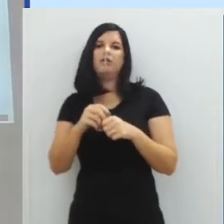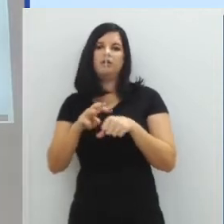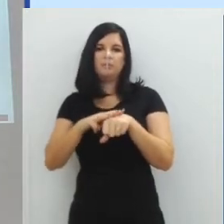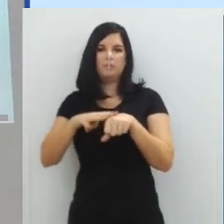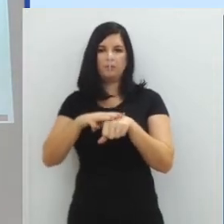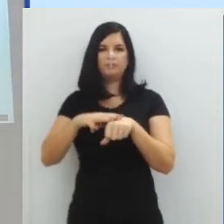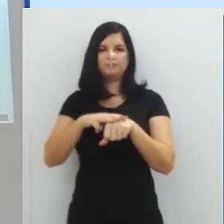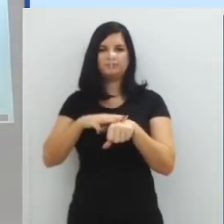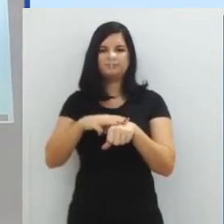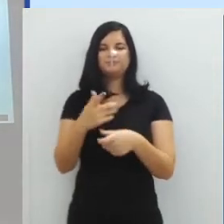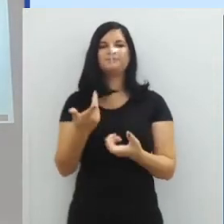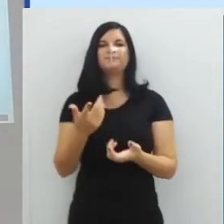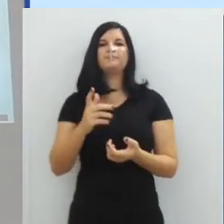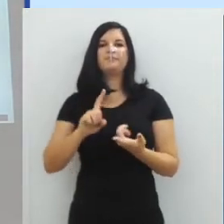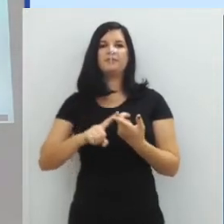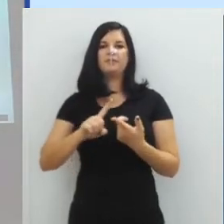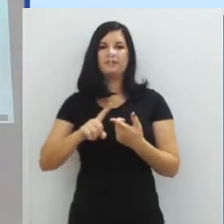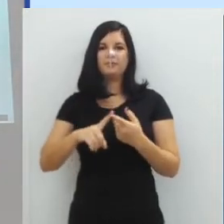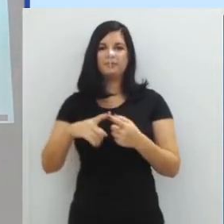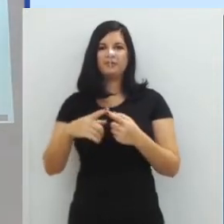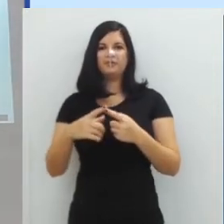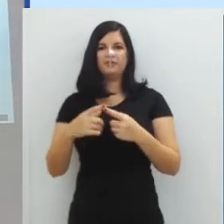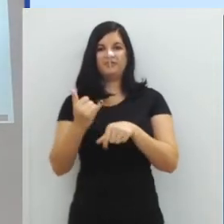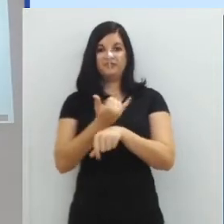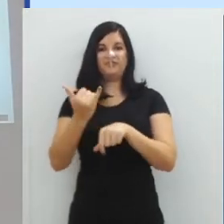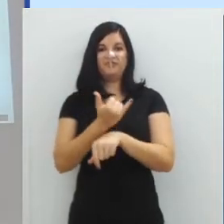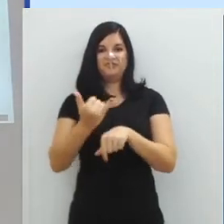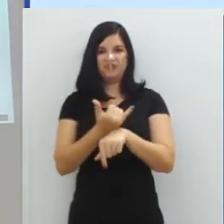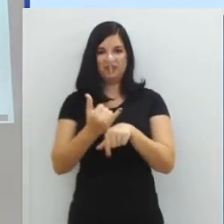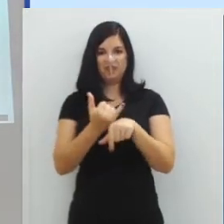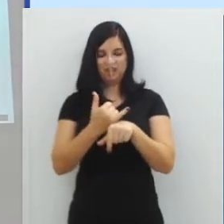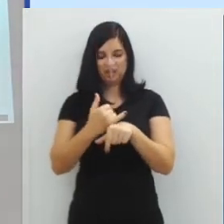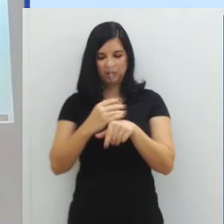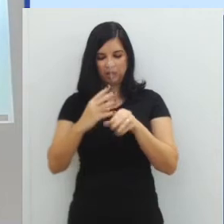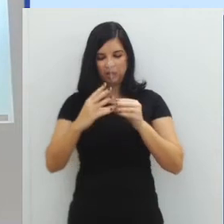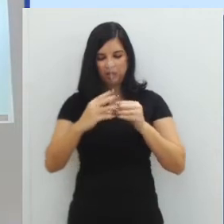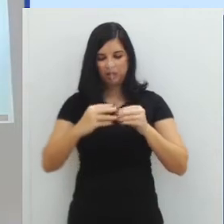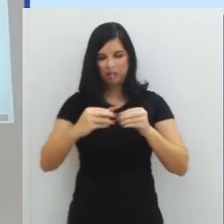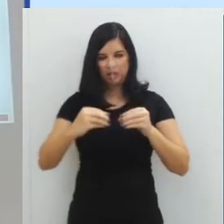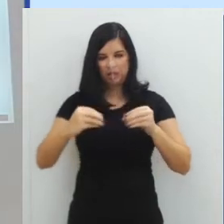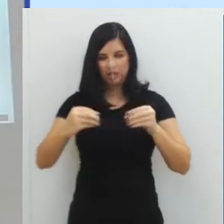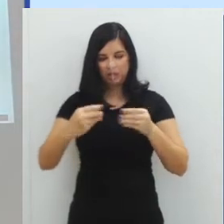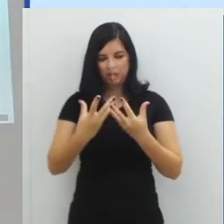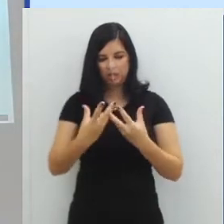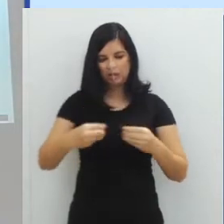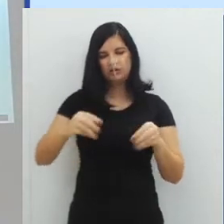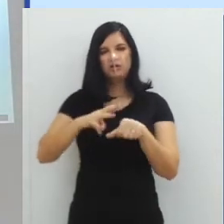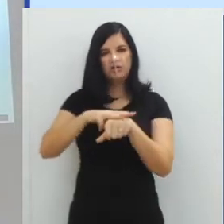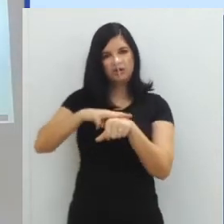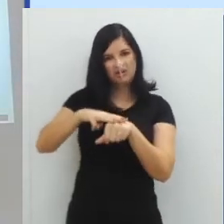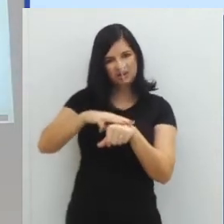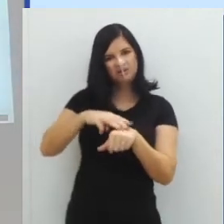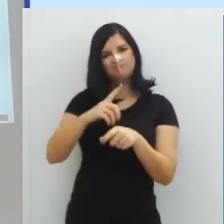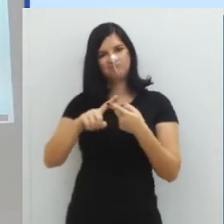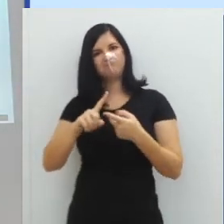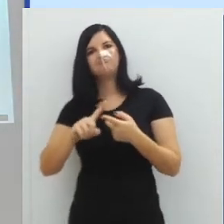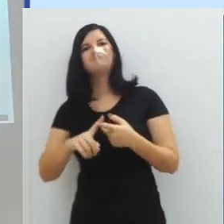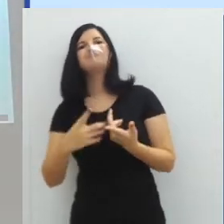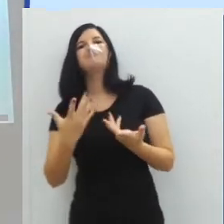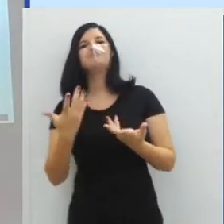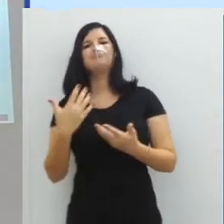dos alimentos, a questão do ferrugem, tá certo? E a gente pode ser visto. E como a gente